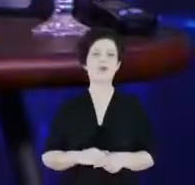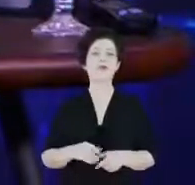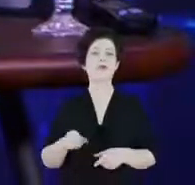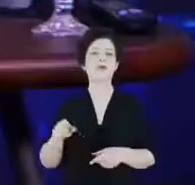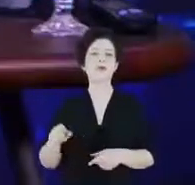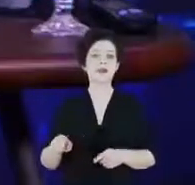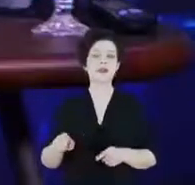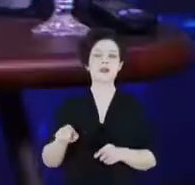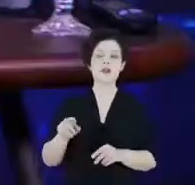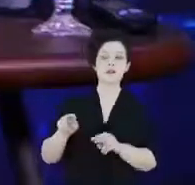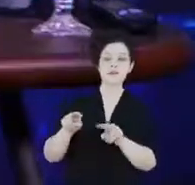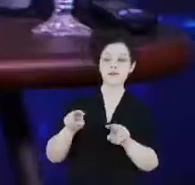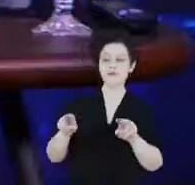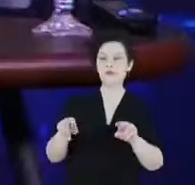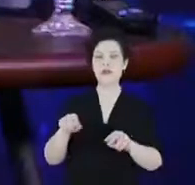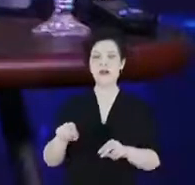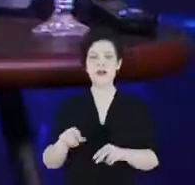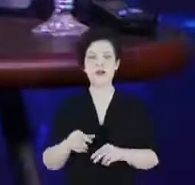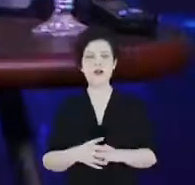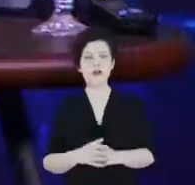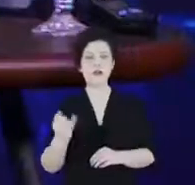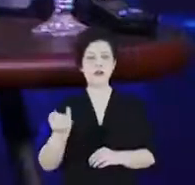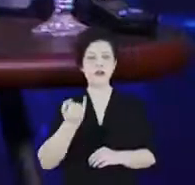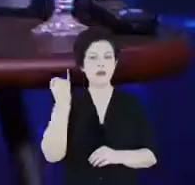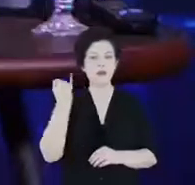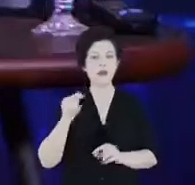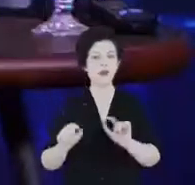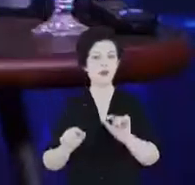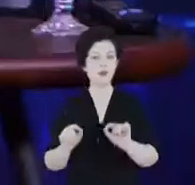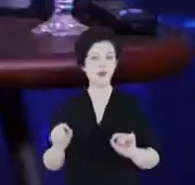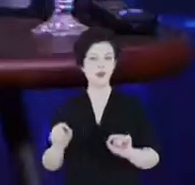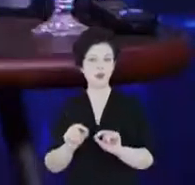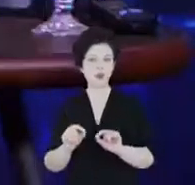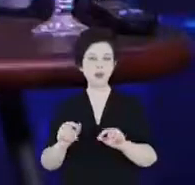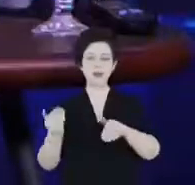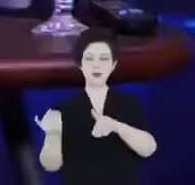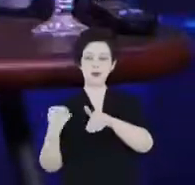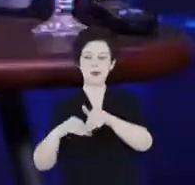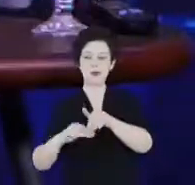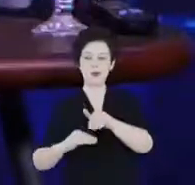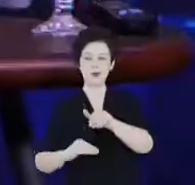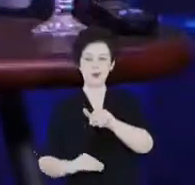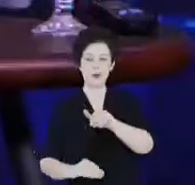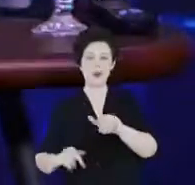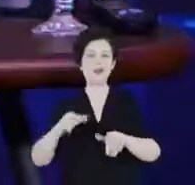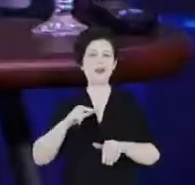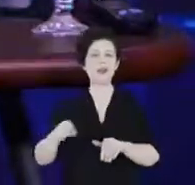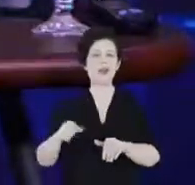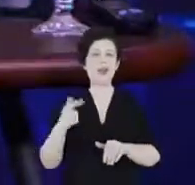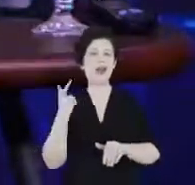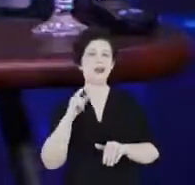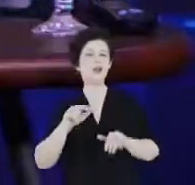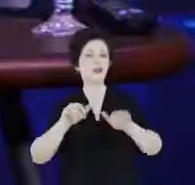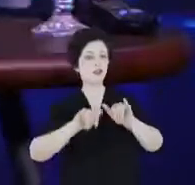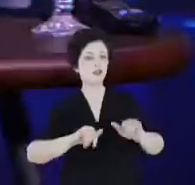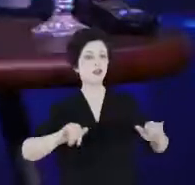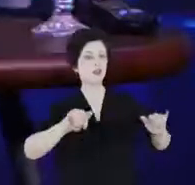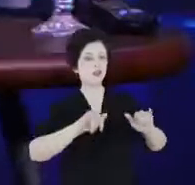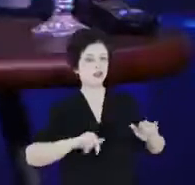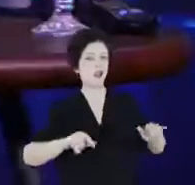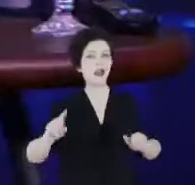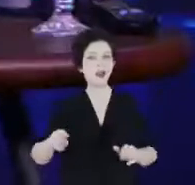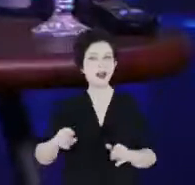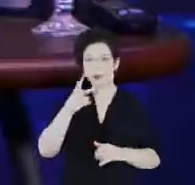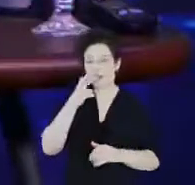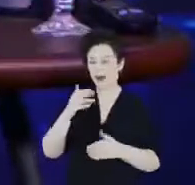a hidrelétrica como uma importante fonte de armazenamento, né? A gente sempre diz que as hidrelétricas são a bateria